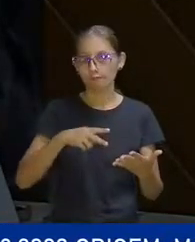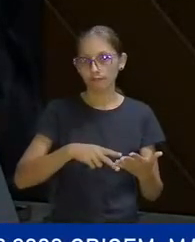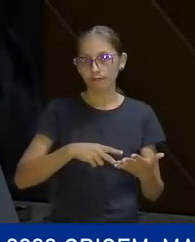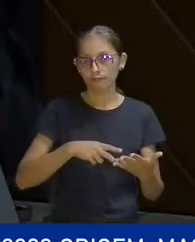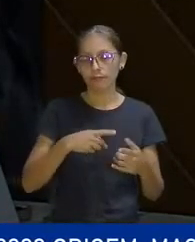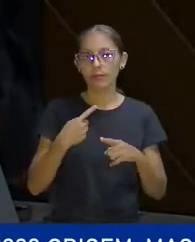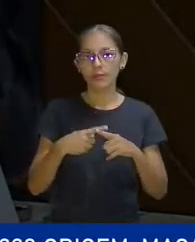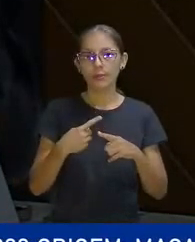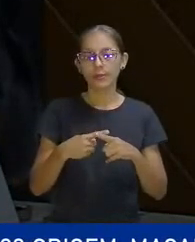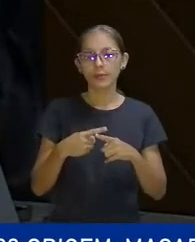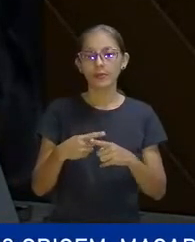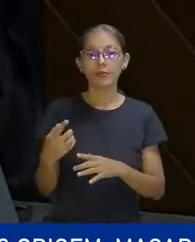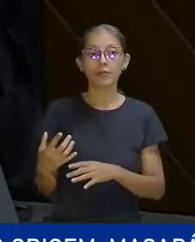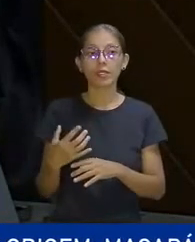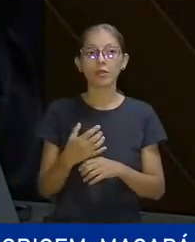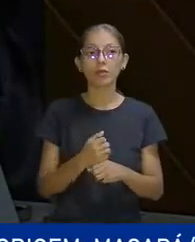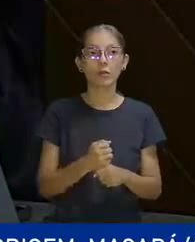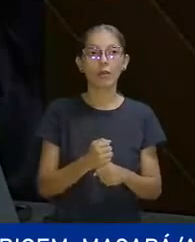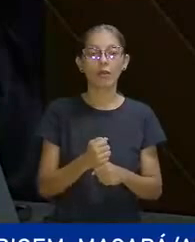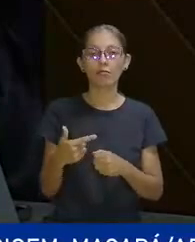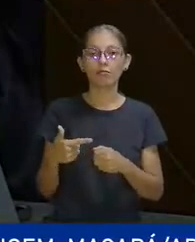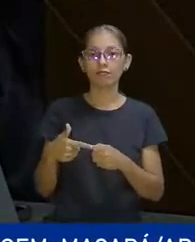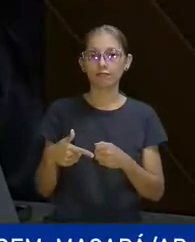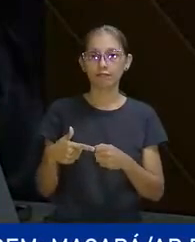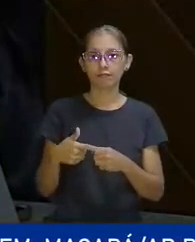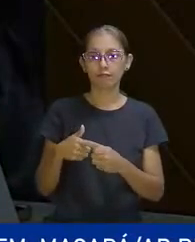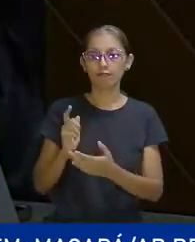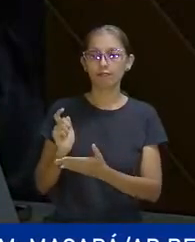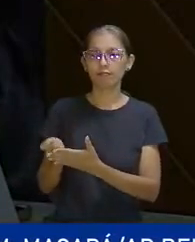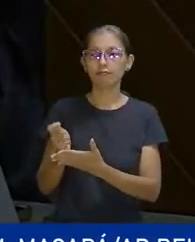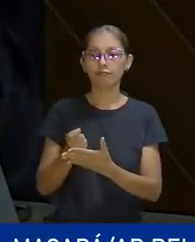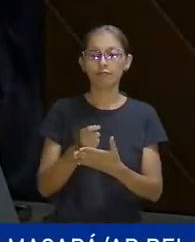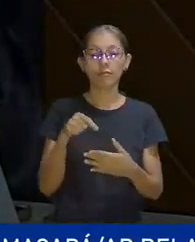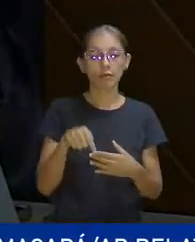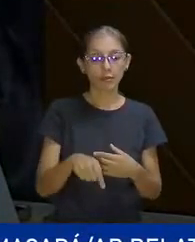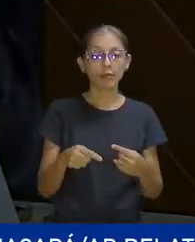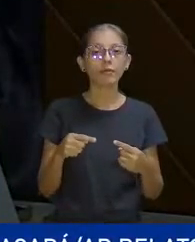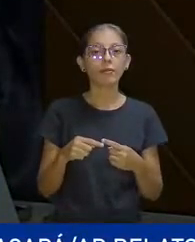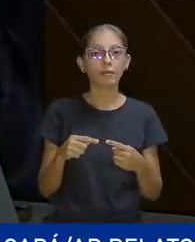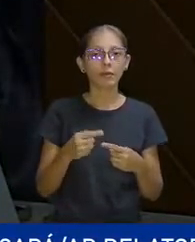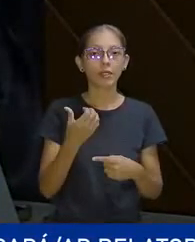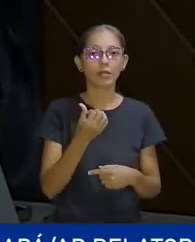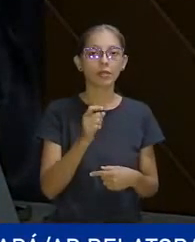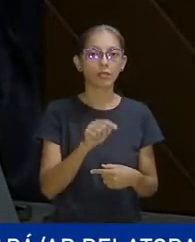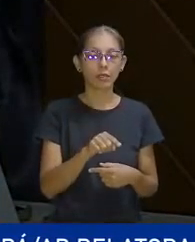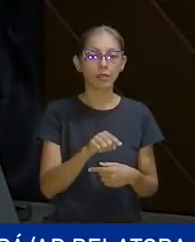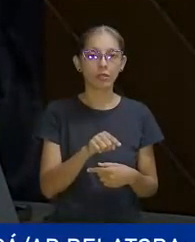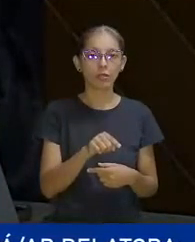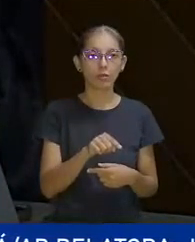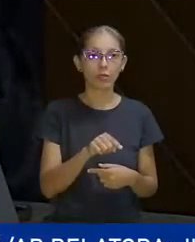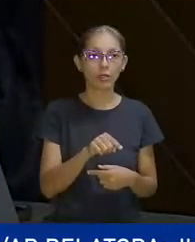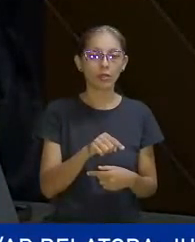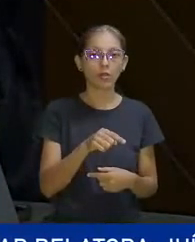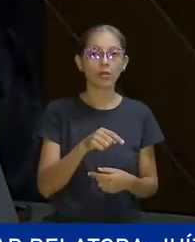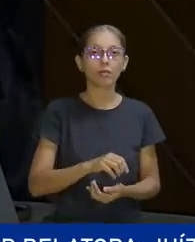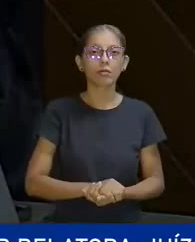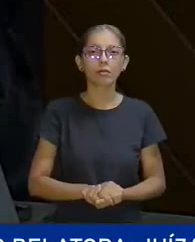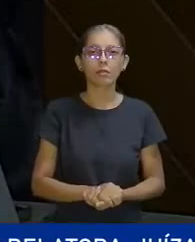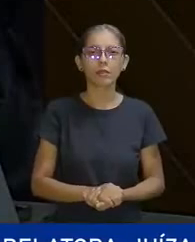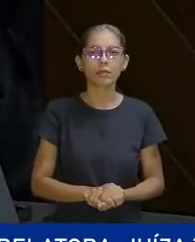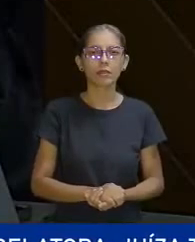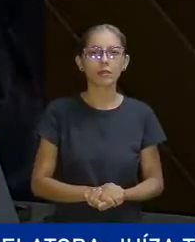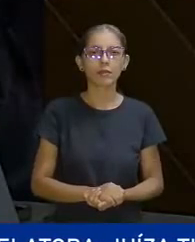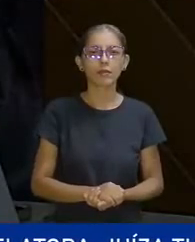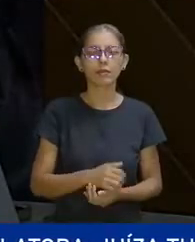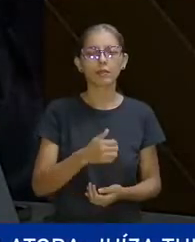despesa efetuada com combustíveis, aqui no valor de R$ 6.014,55. Valor este